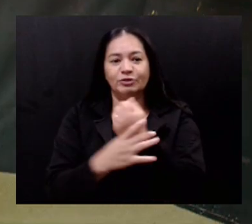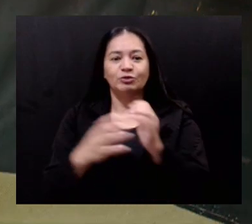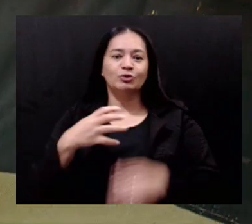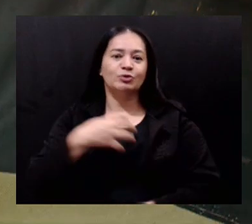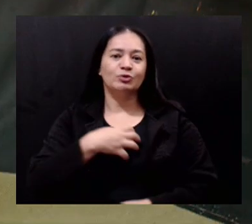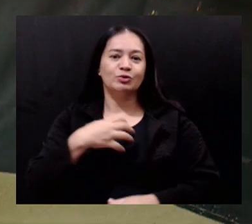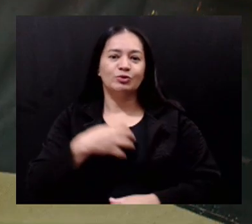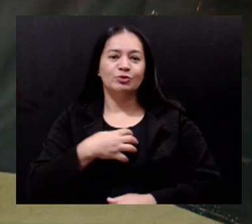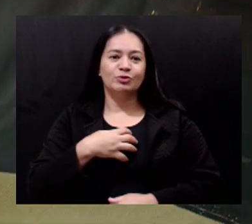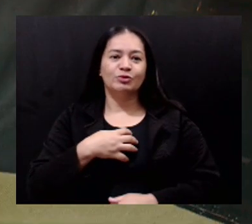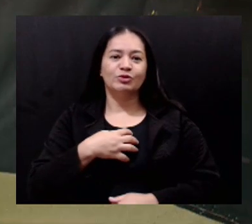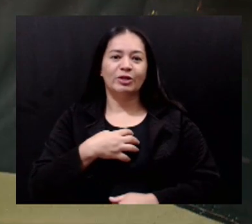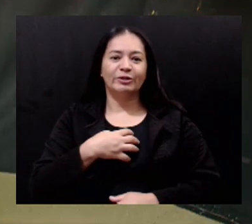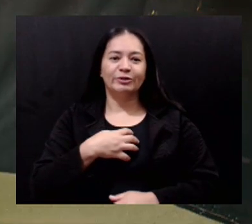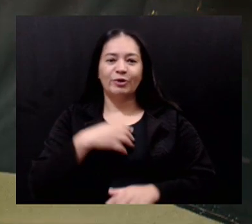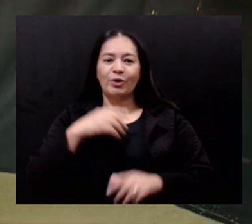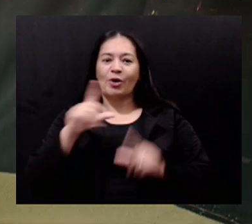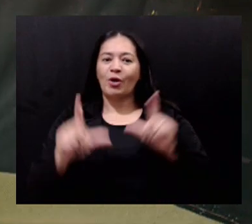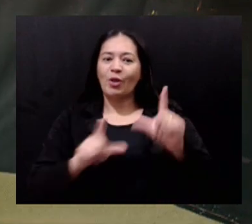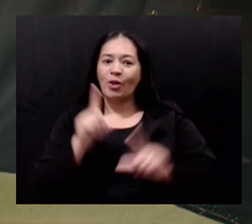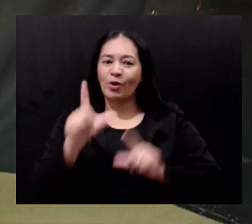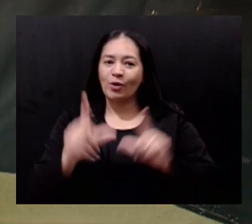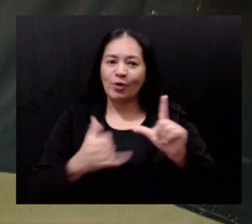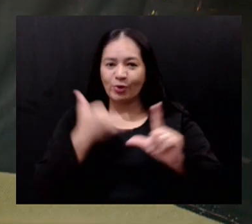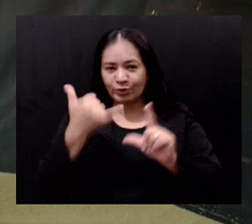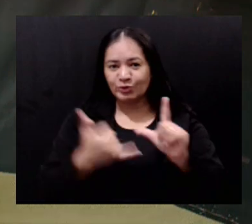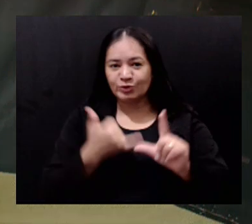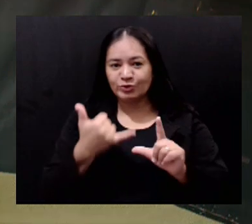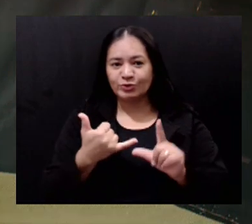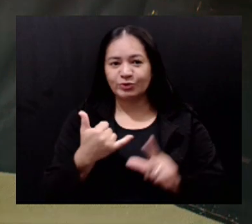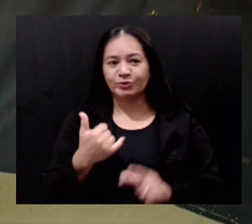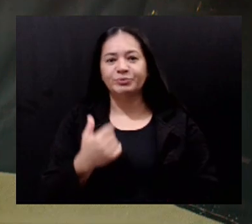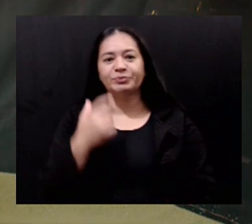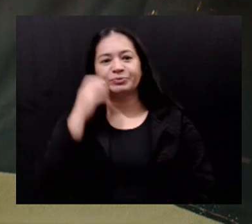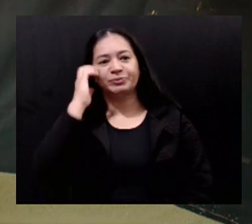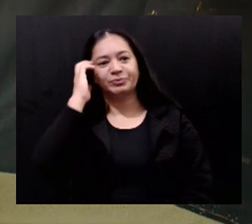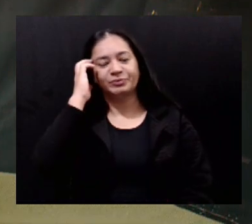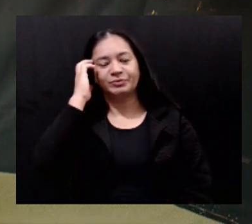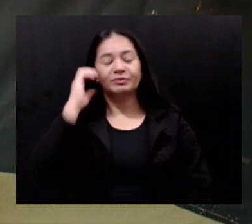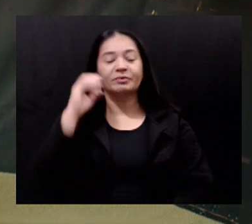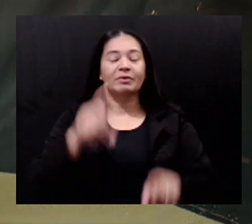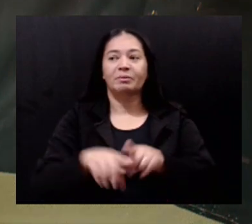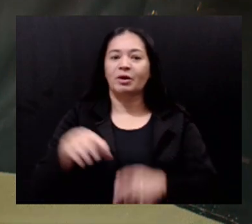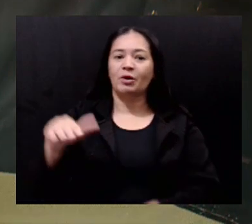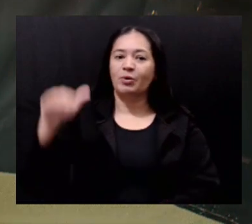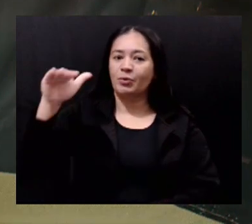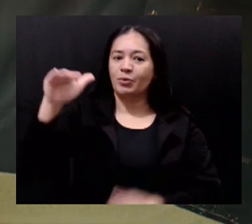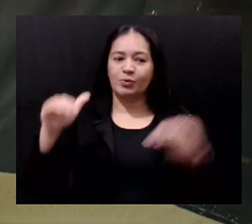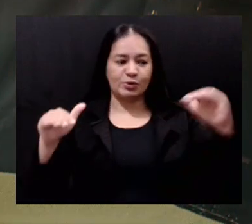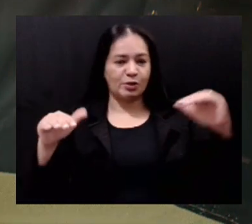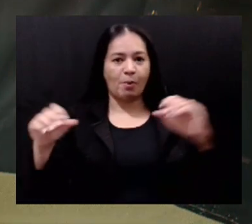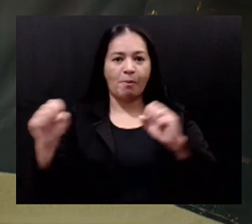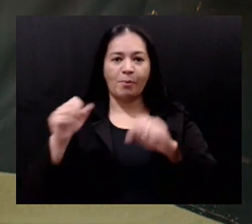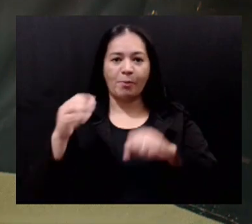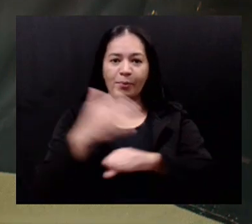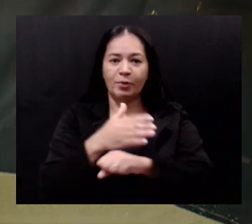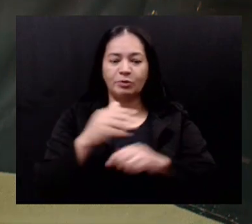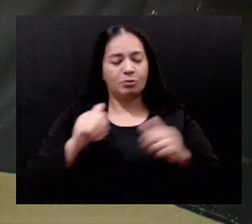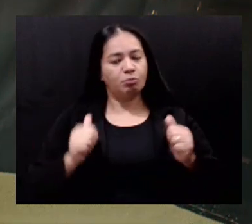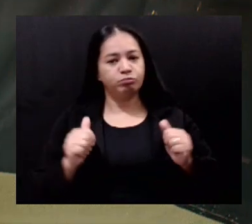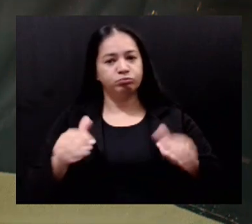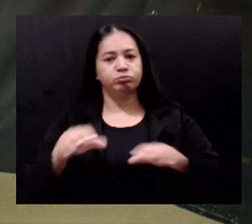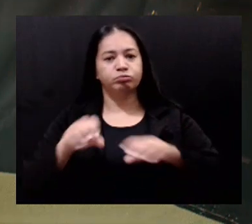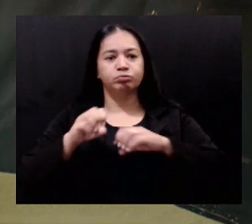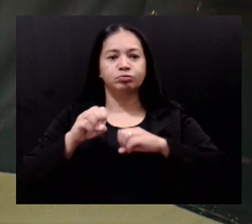em um tapete que simula uma cidade. Bem legal, né? E os adultos vão poder participar de uma ação educativa que